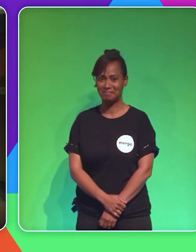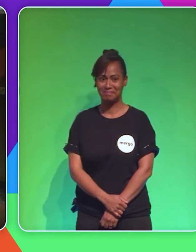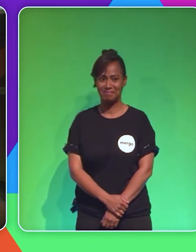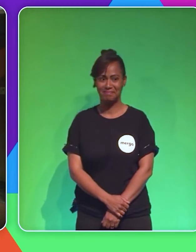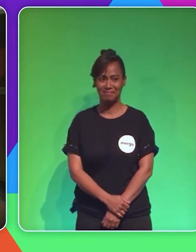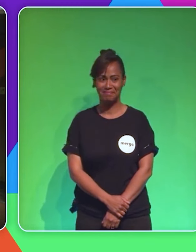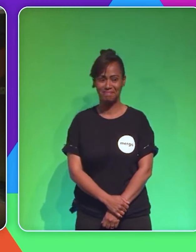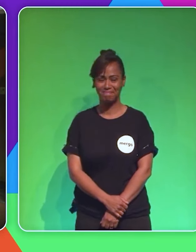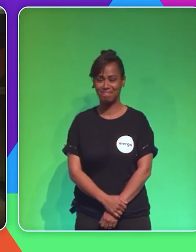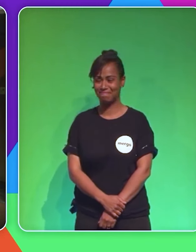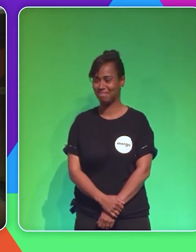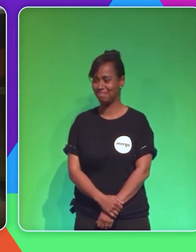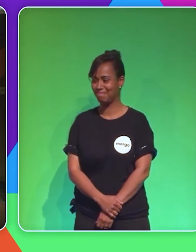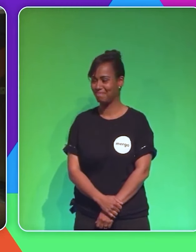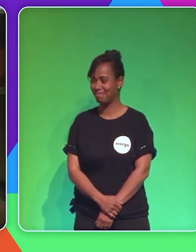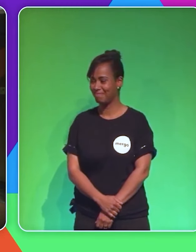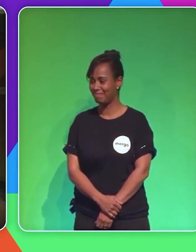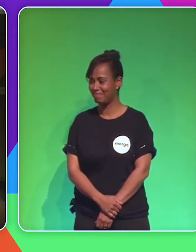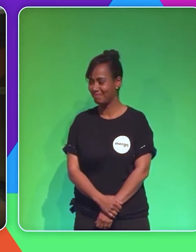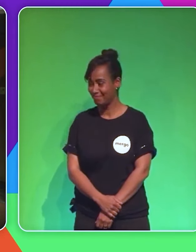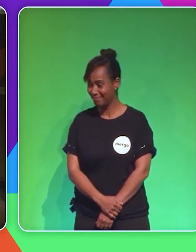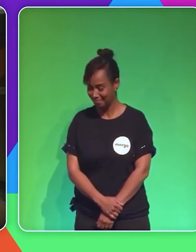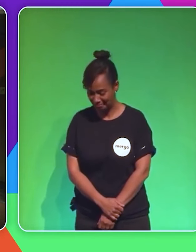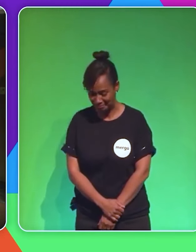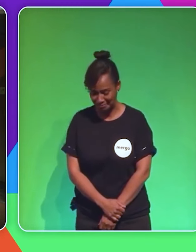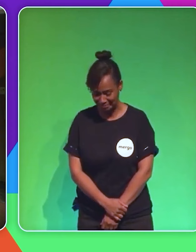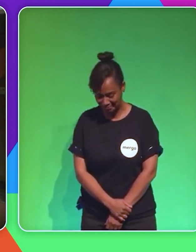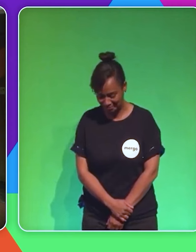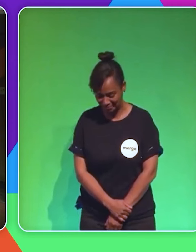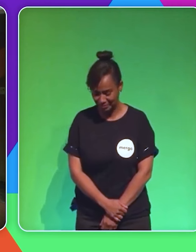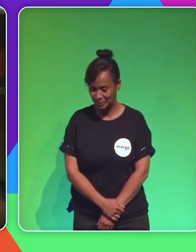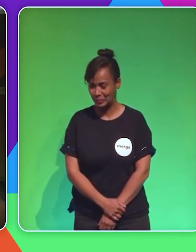Ah eu baixei é foi aquele V